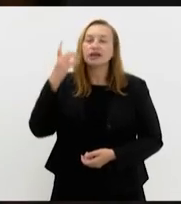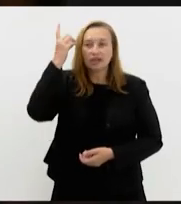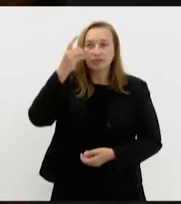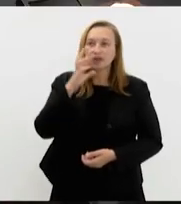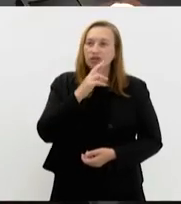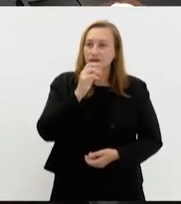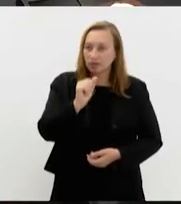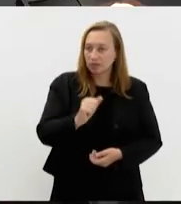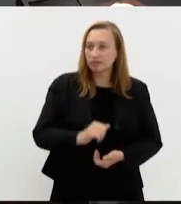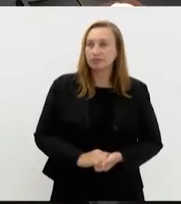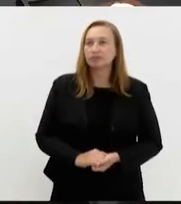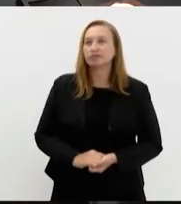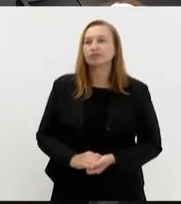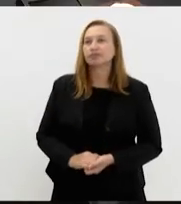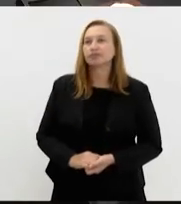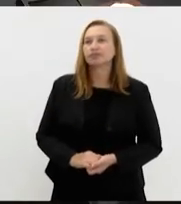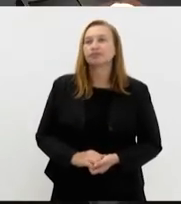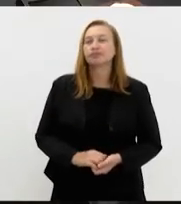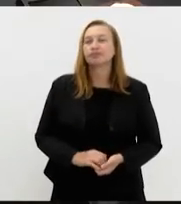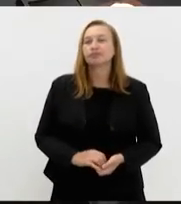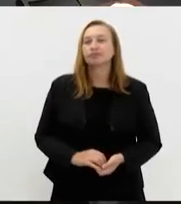Amorim.